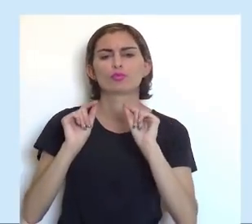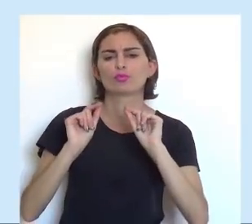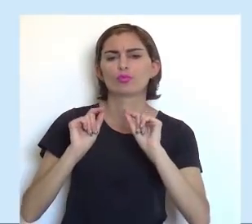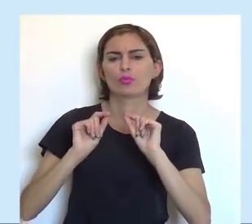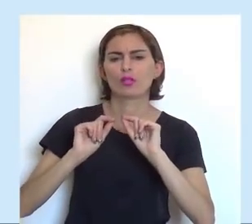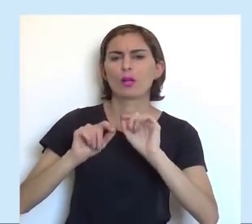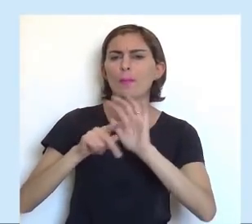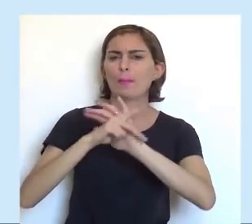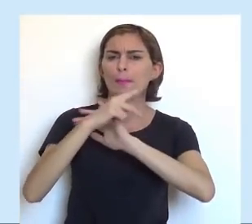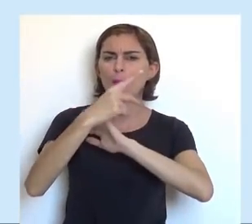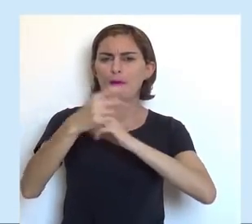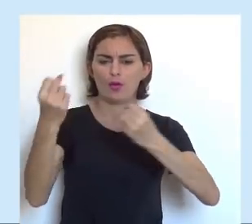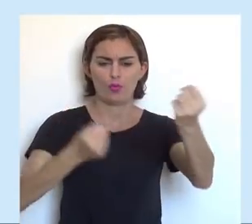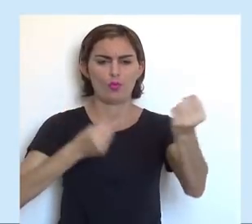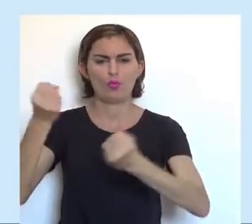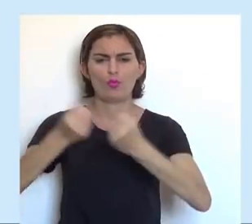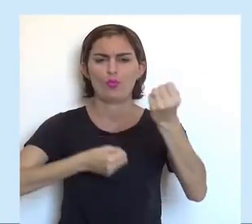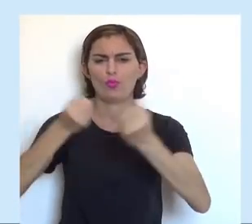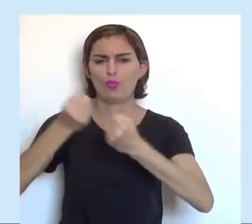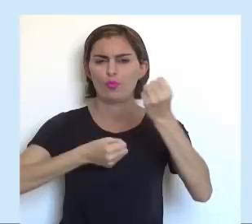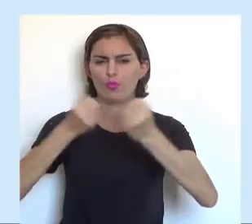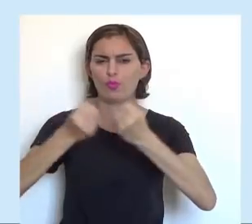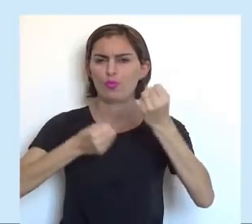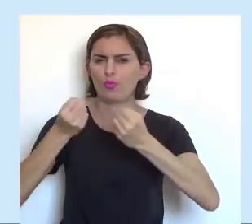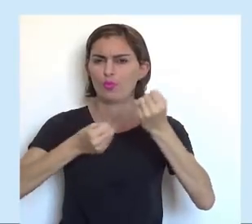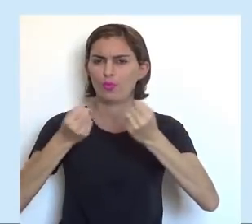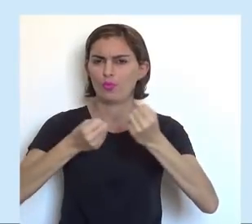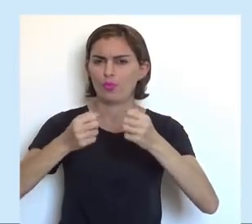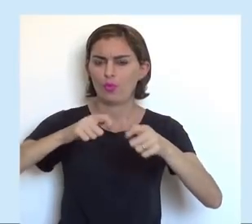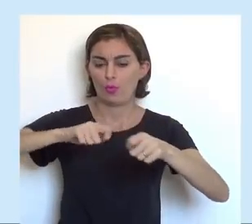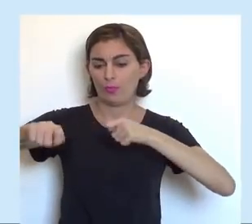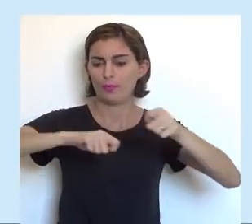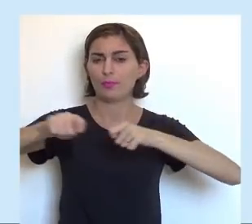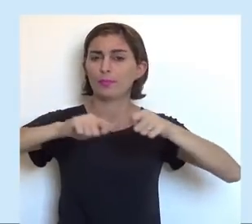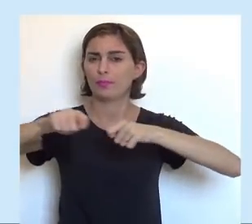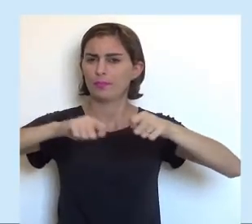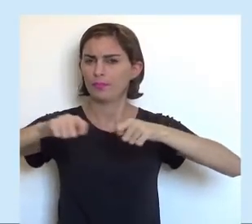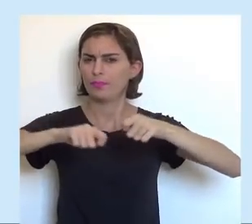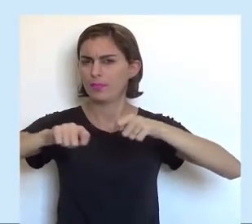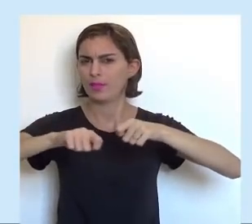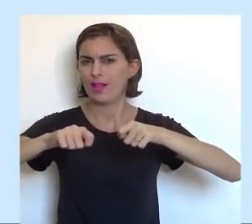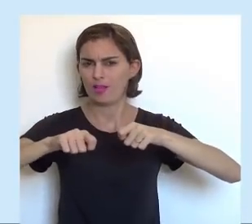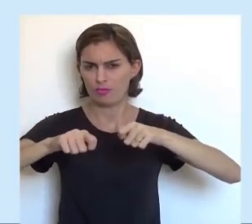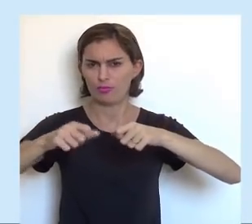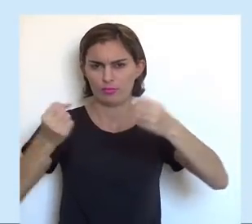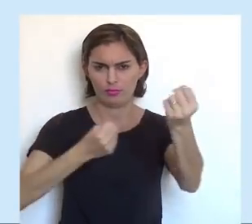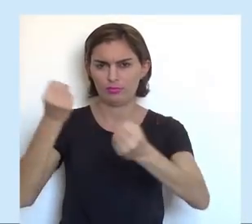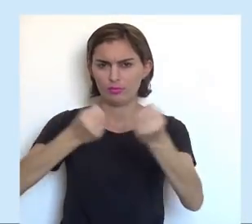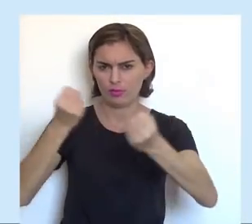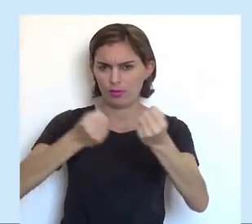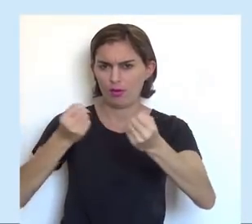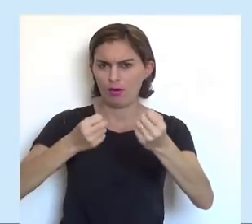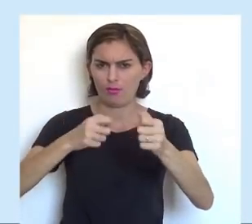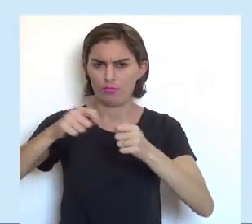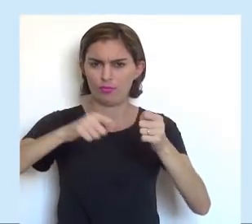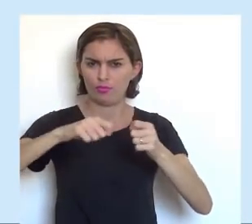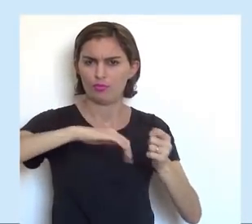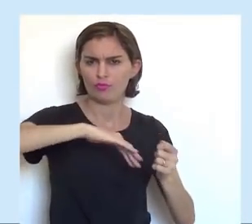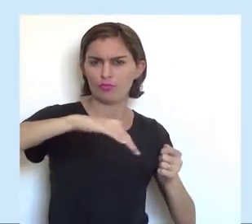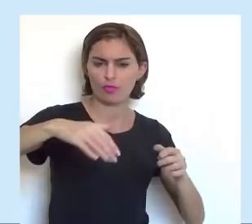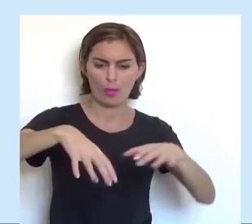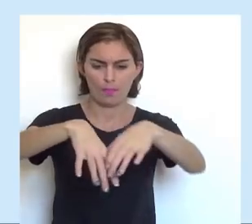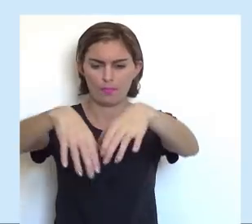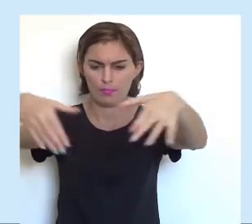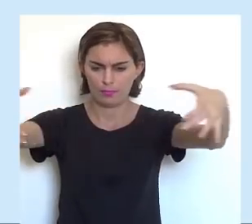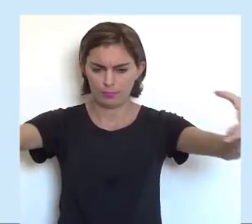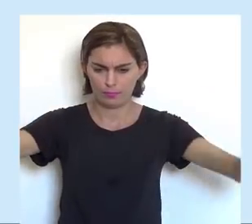exemplo, a parte do carro, tá? Parte de plástico do carro, toda a parte assim do carro de plástico,